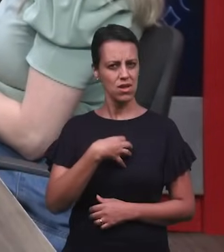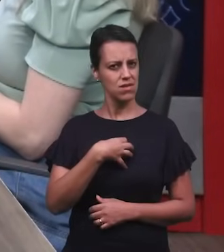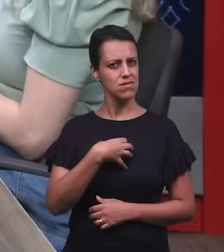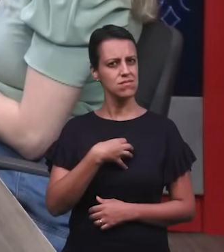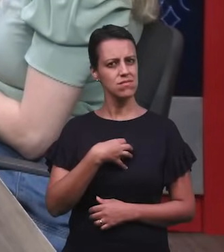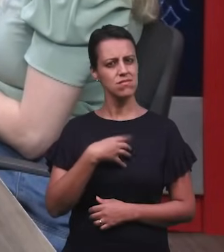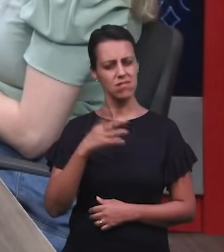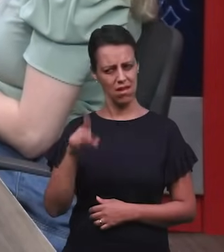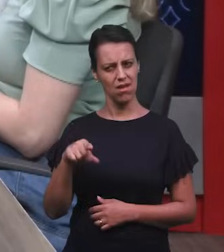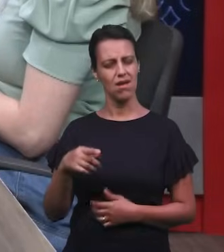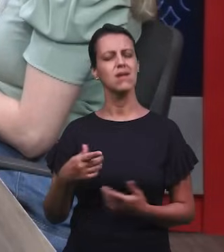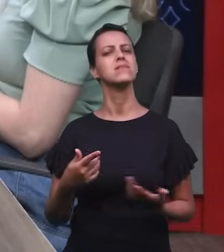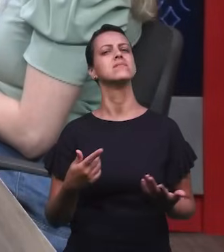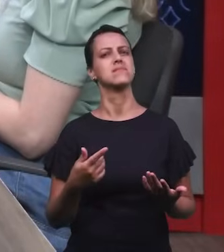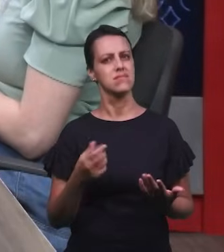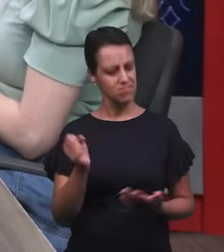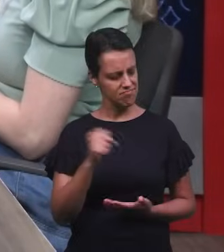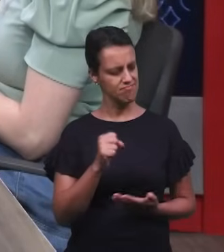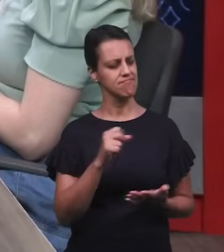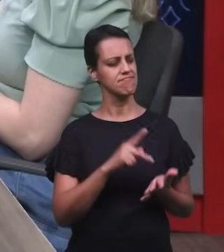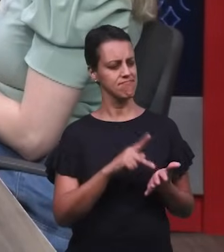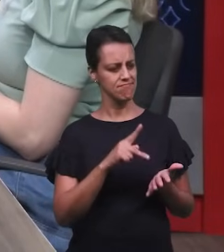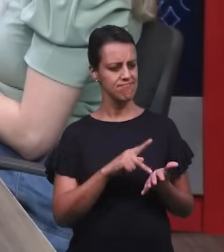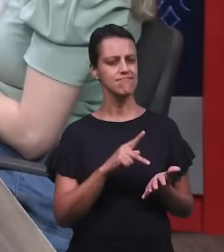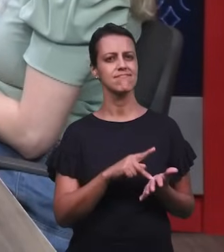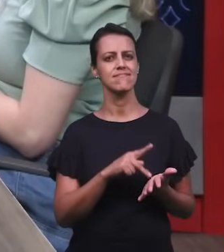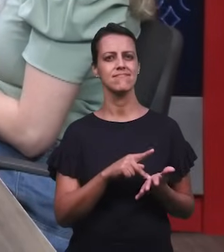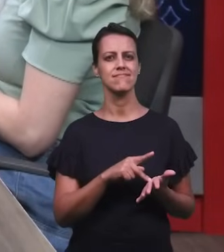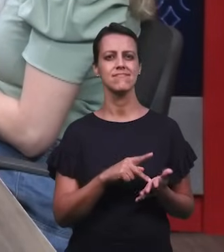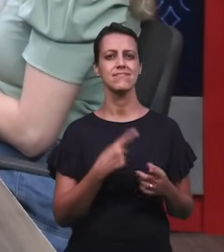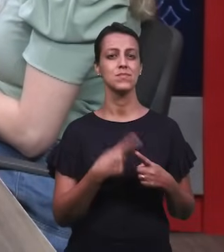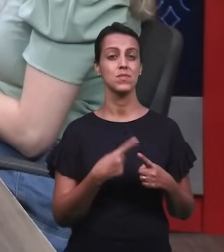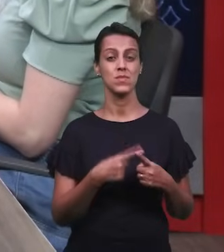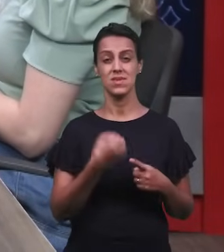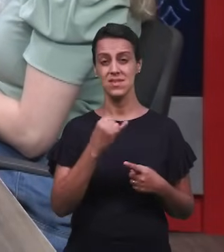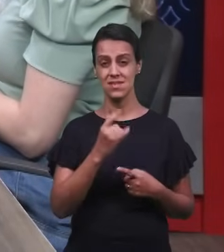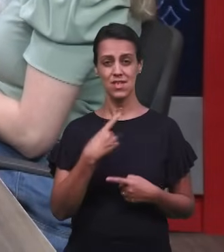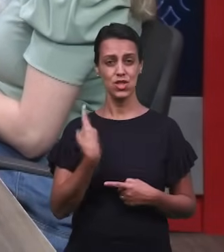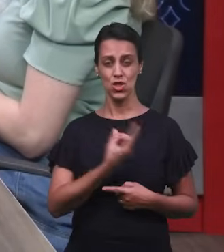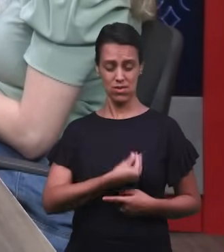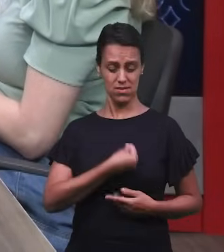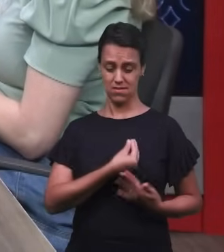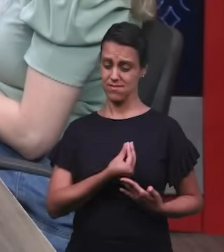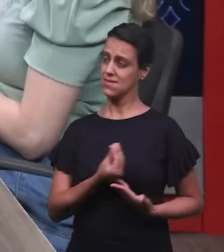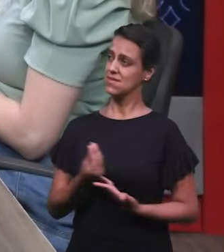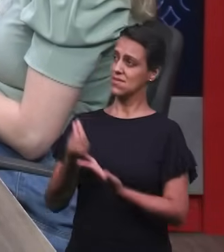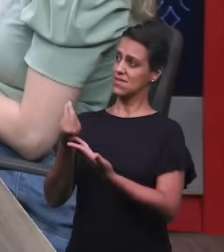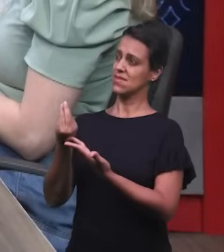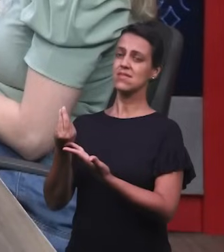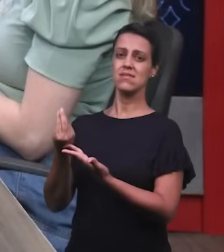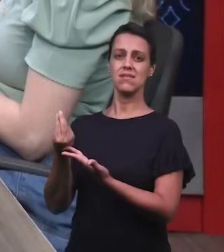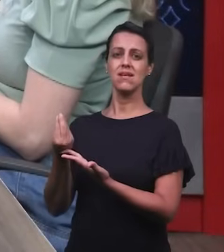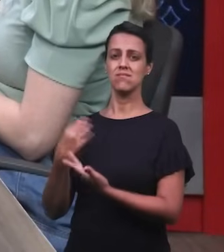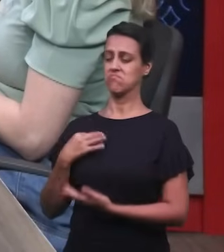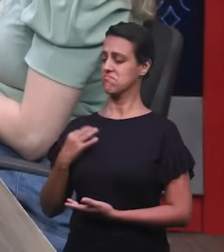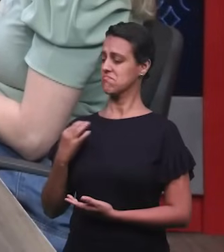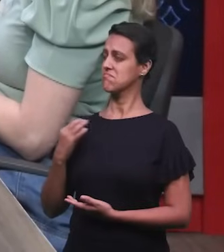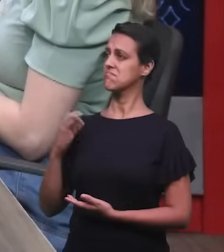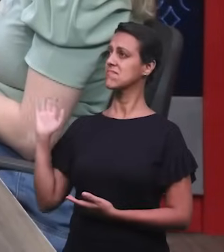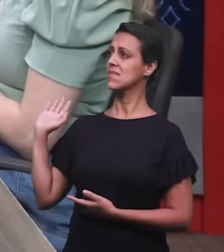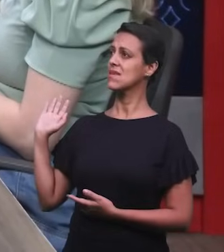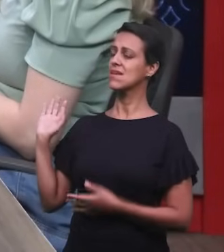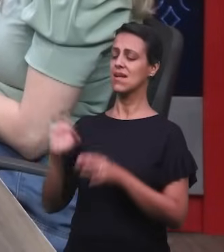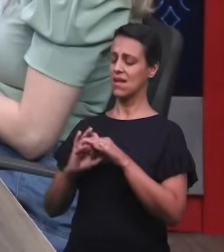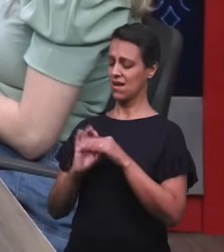Sim, o Senhor é aquele que basta nos colocarmos à disposição e permitirmos.